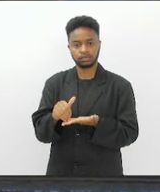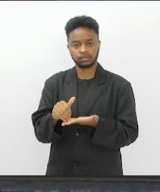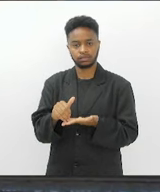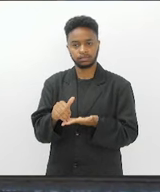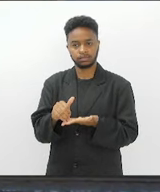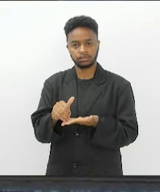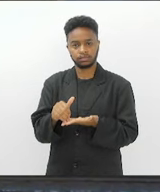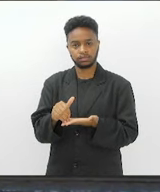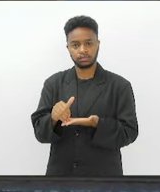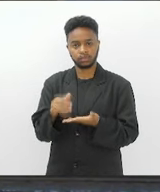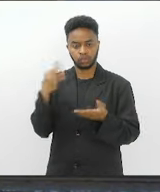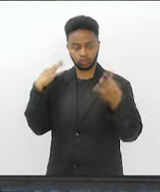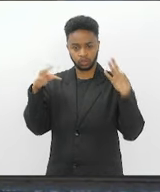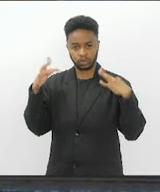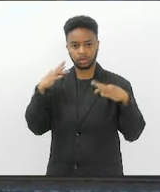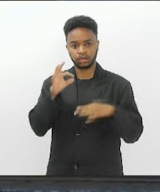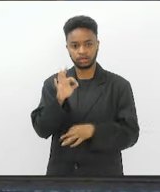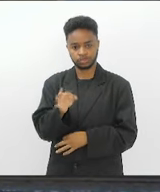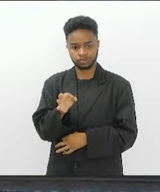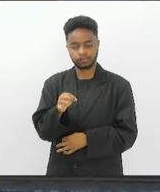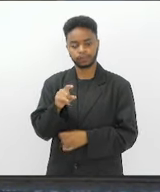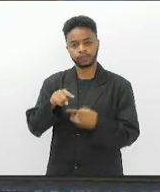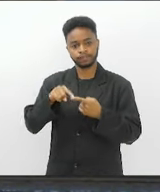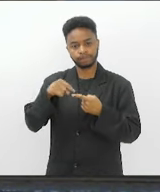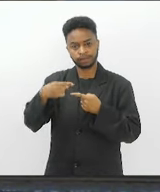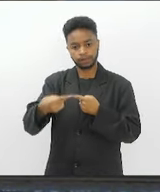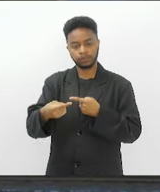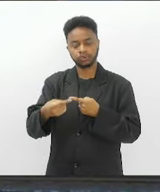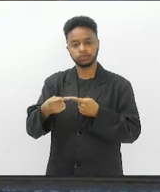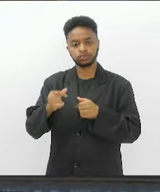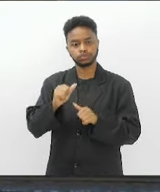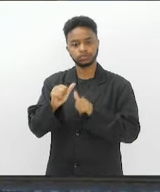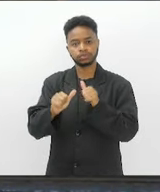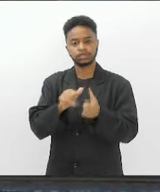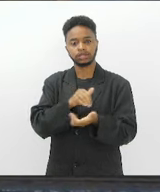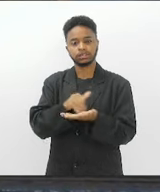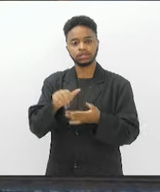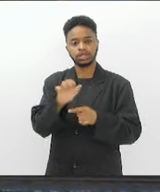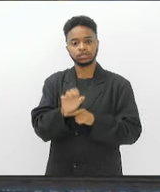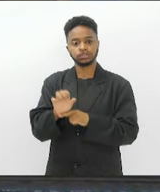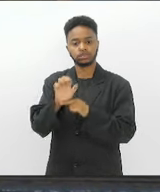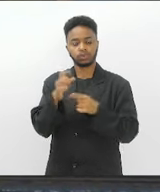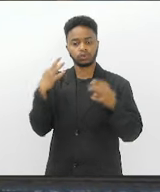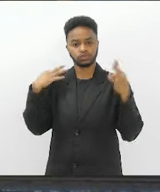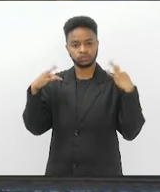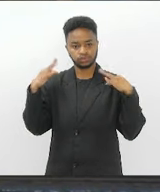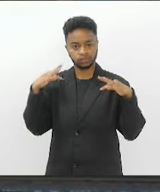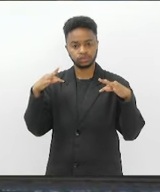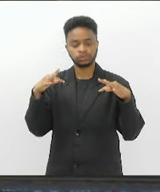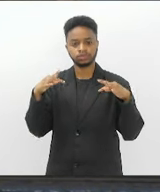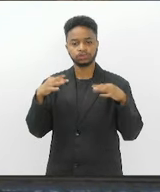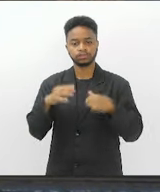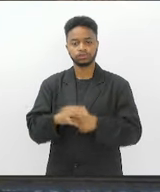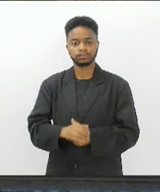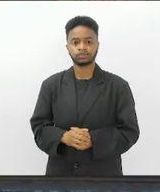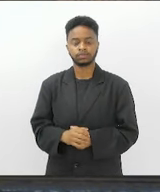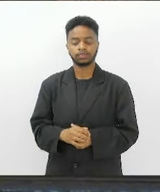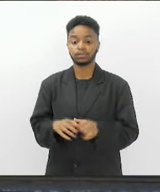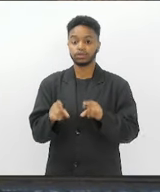de turismo, depois virou secretário estadual de turismo. Em